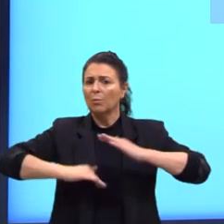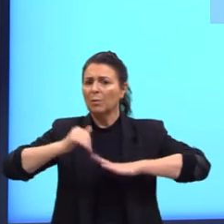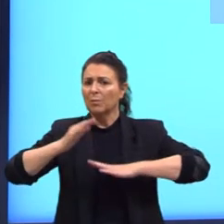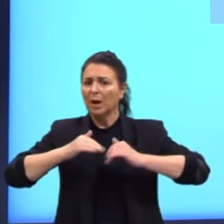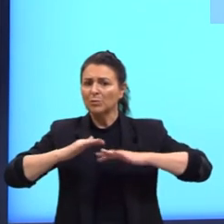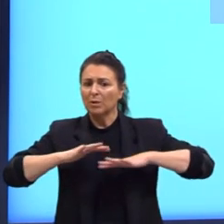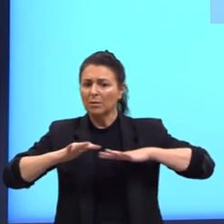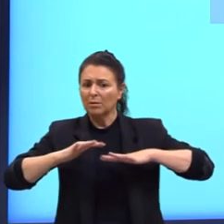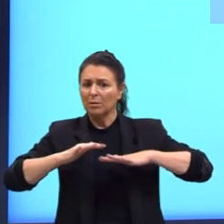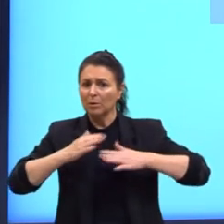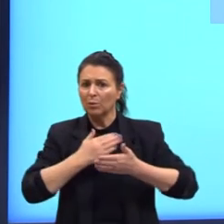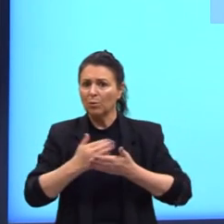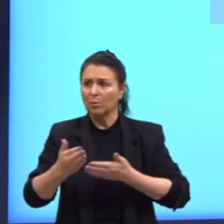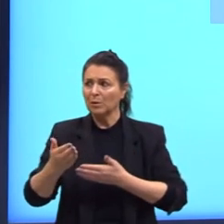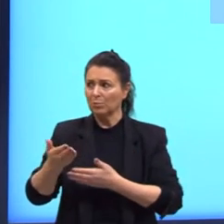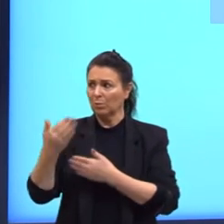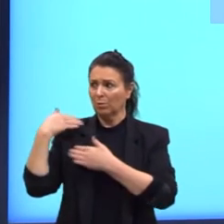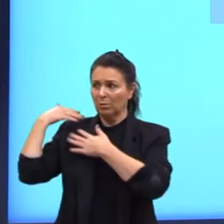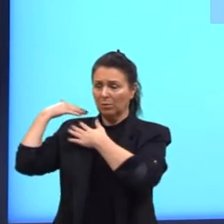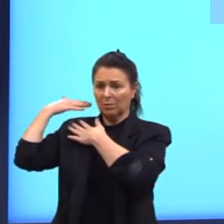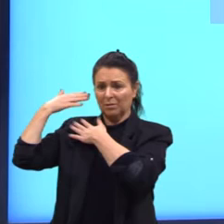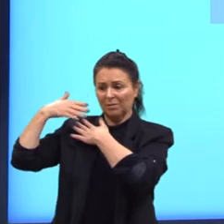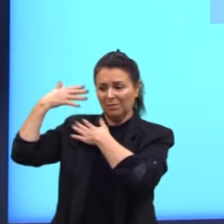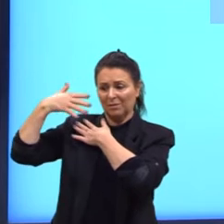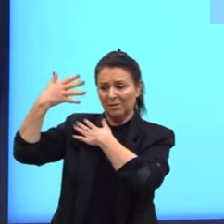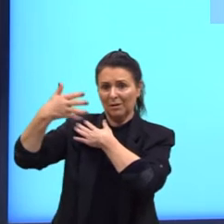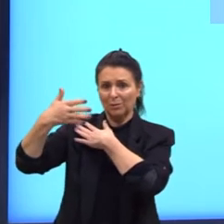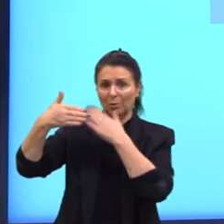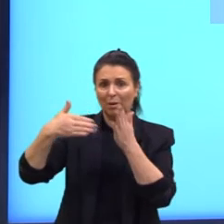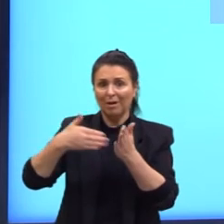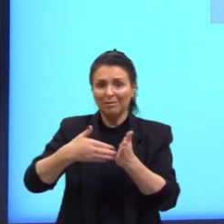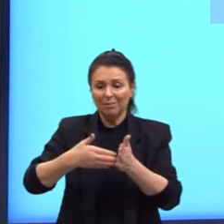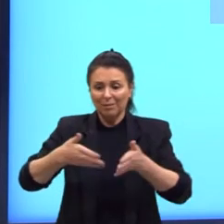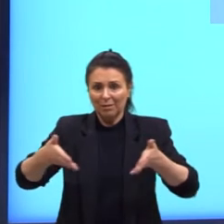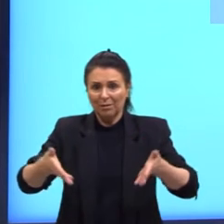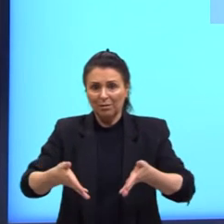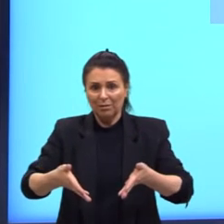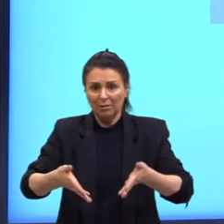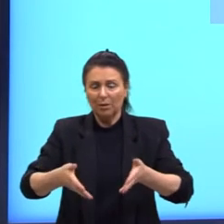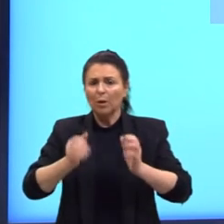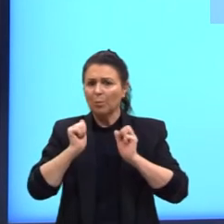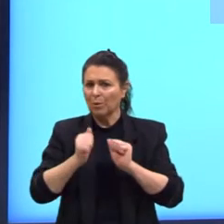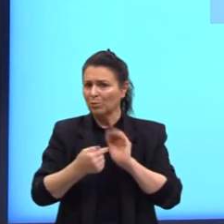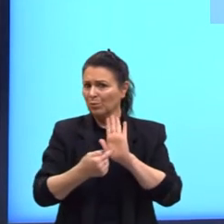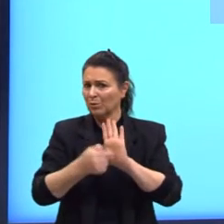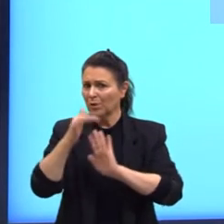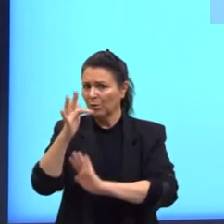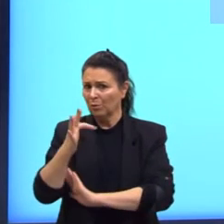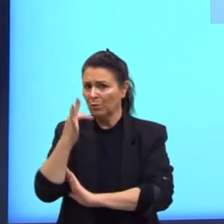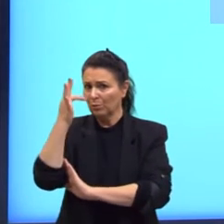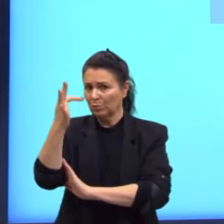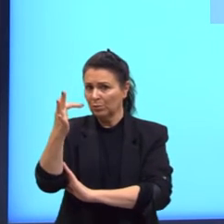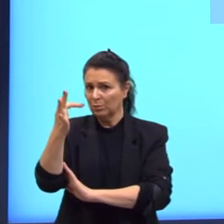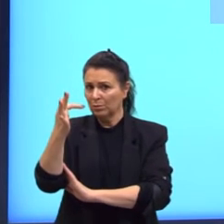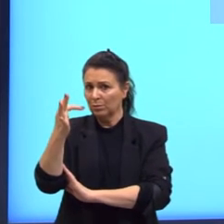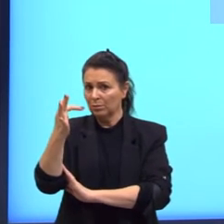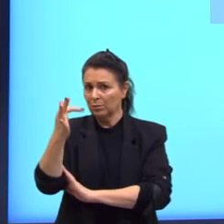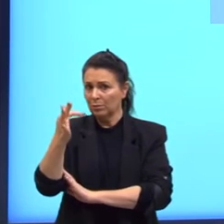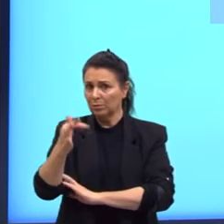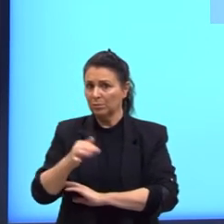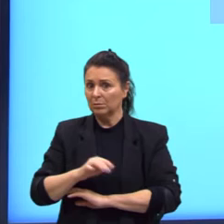começou no passado e vem até o presente ela pode indicar o futuro ela pode ir para o futuro não